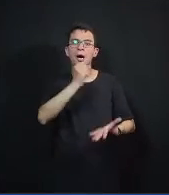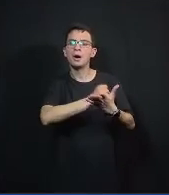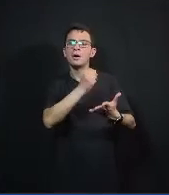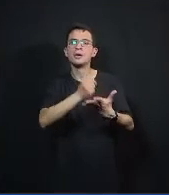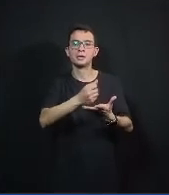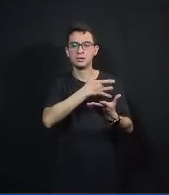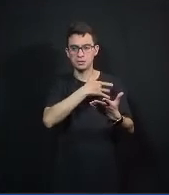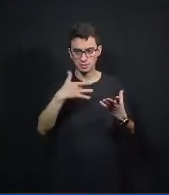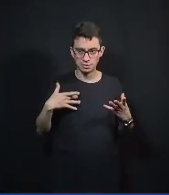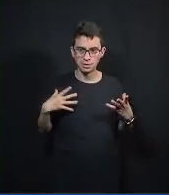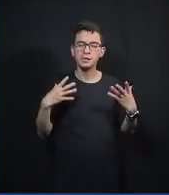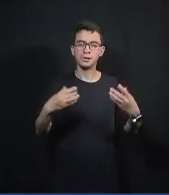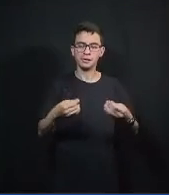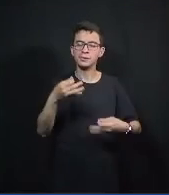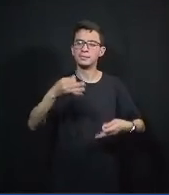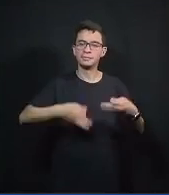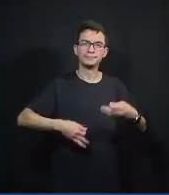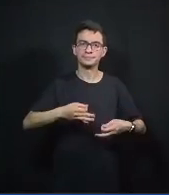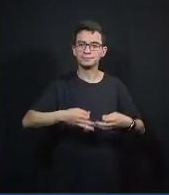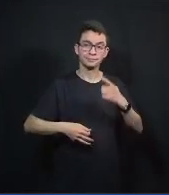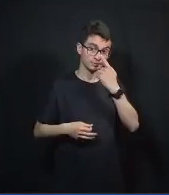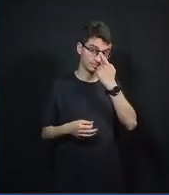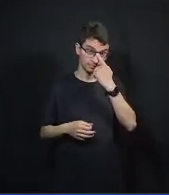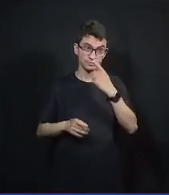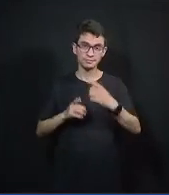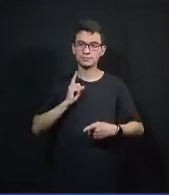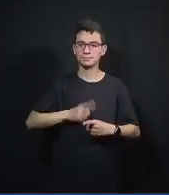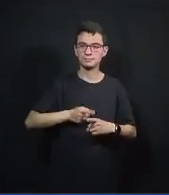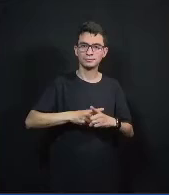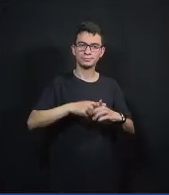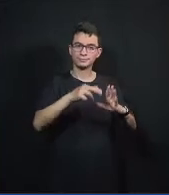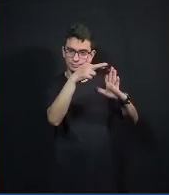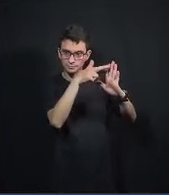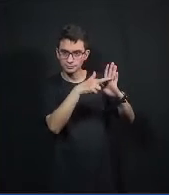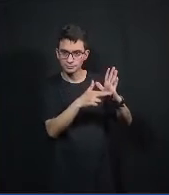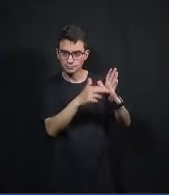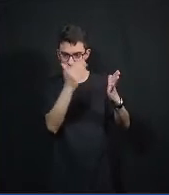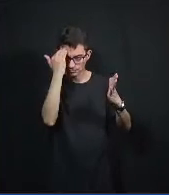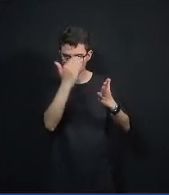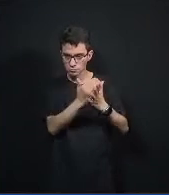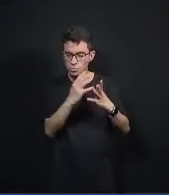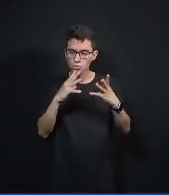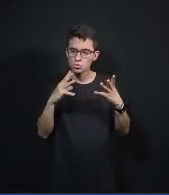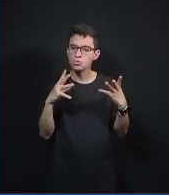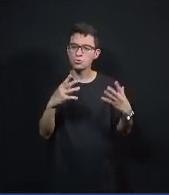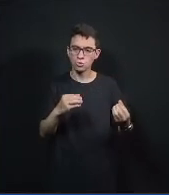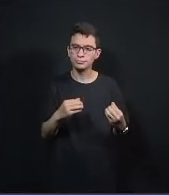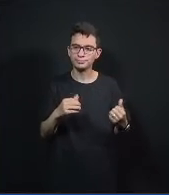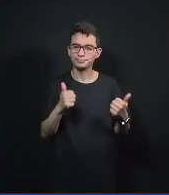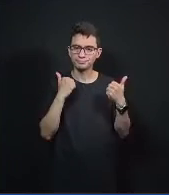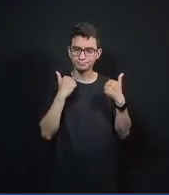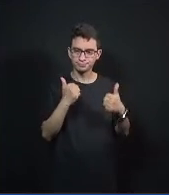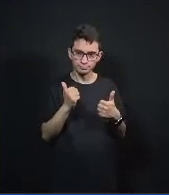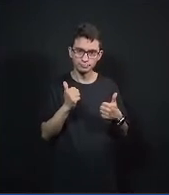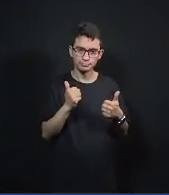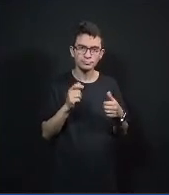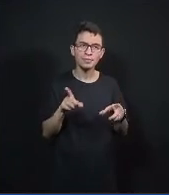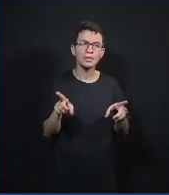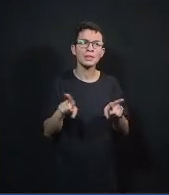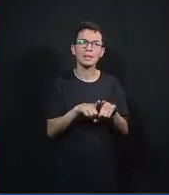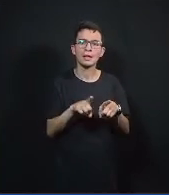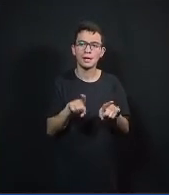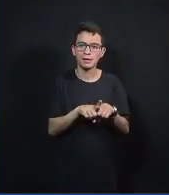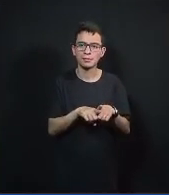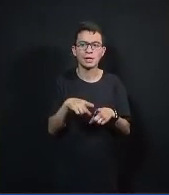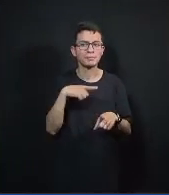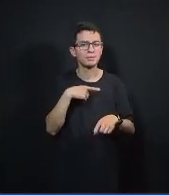pela Justiça Eleitoral e seguir corretamente as instruções divulgadas nos nossos sites e nos locais de votação. Na sessão eleitoral, teremos